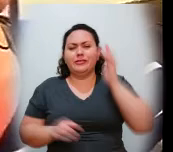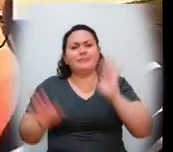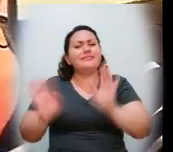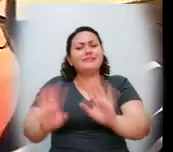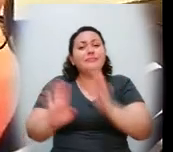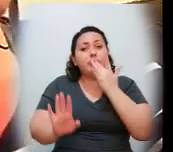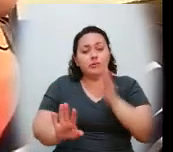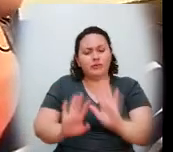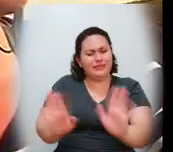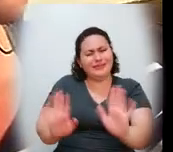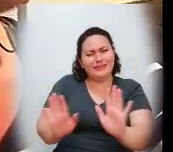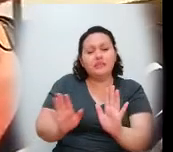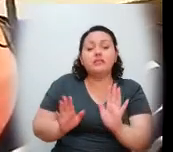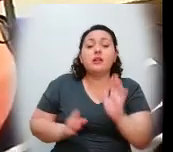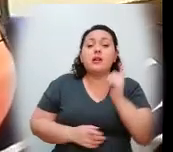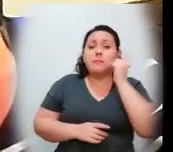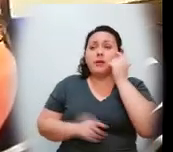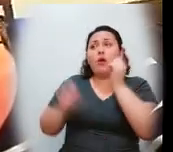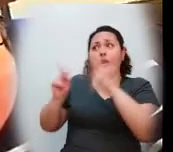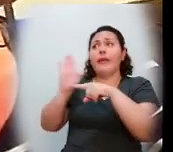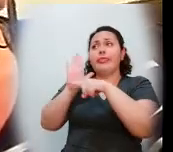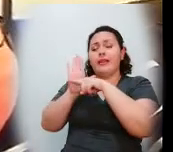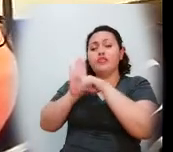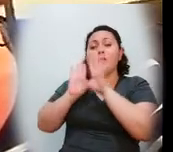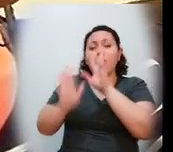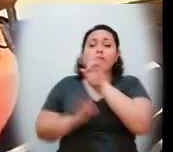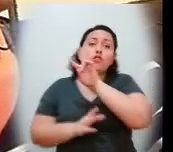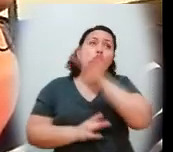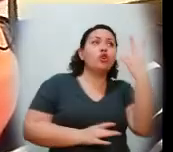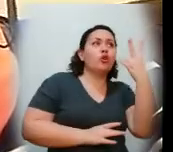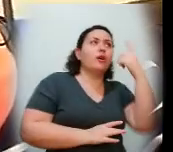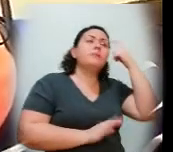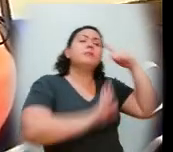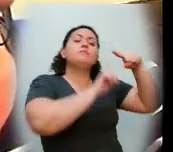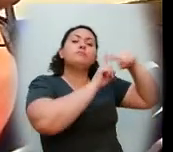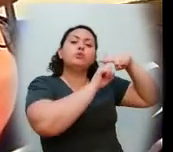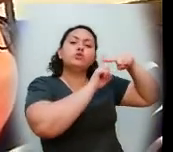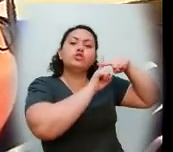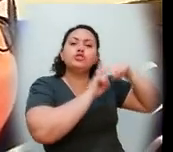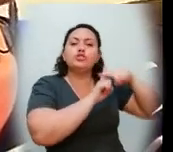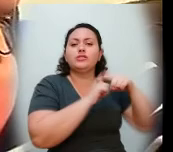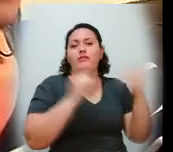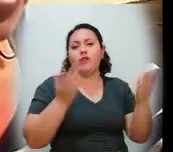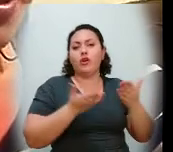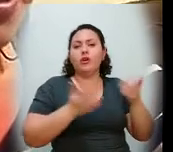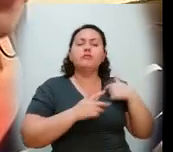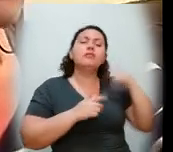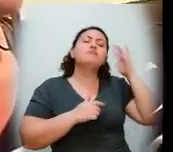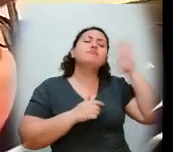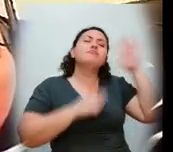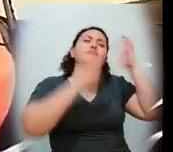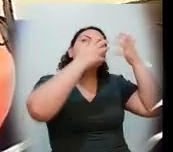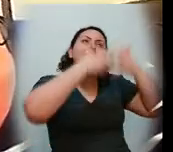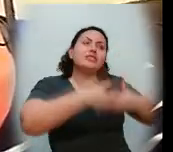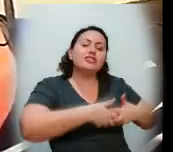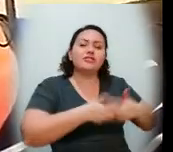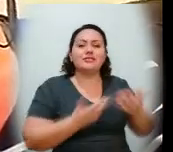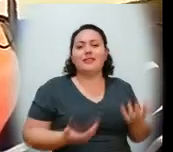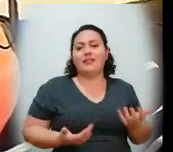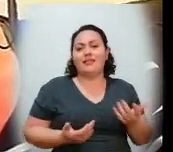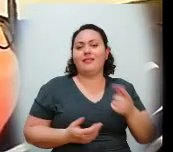ali, tá bem, ele tá ocupando um espaço, mas eu vou trocar ele por outro agora. Então, né, eu também vou fazer uma meditação Uhum. guiada, eu